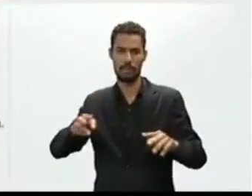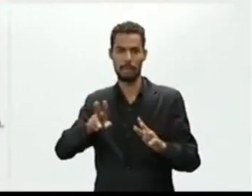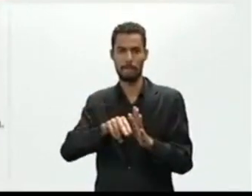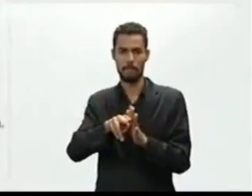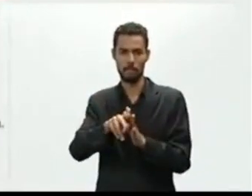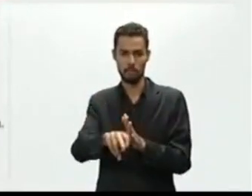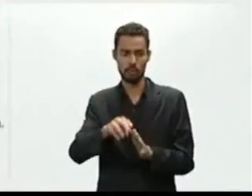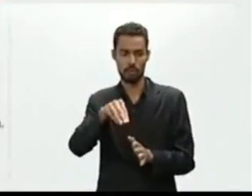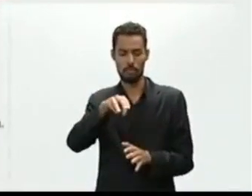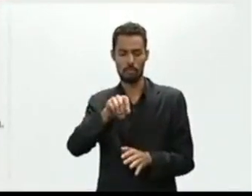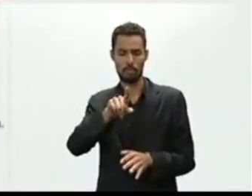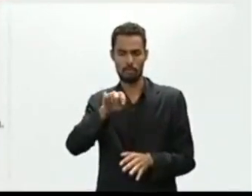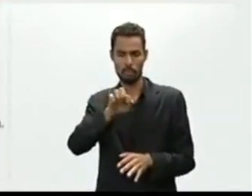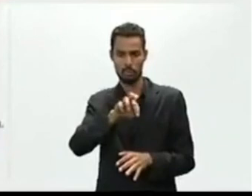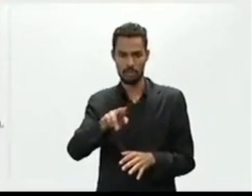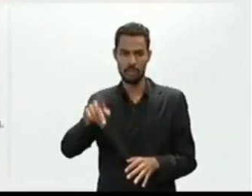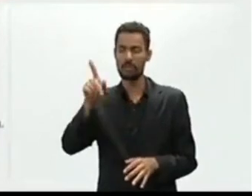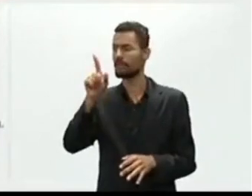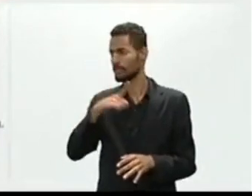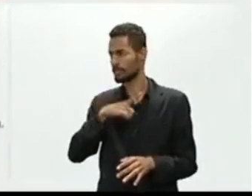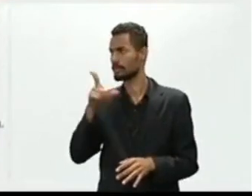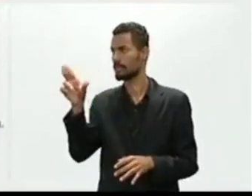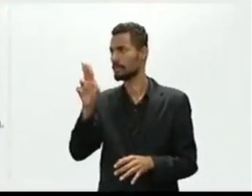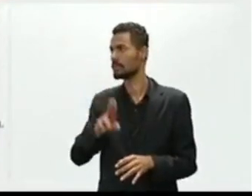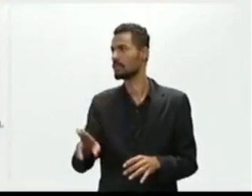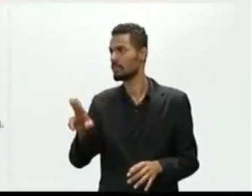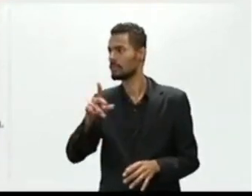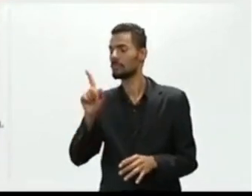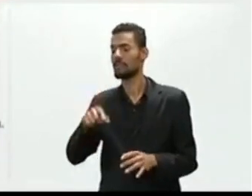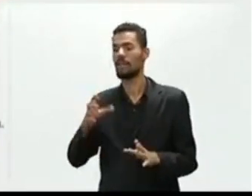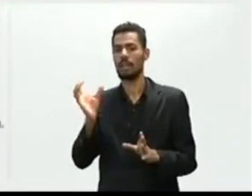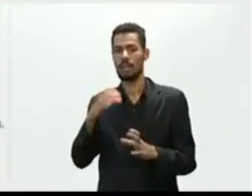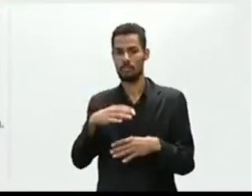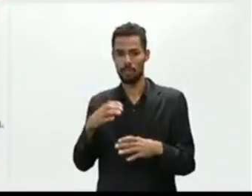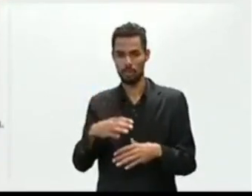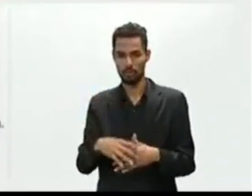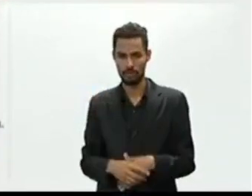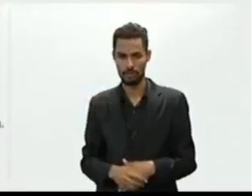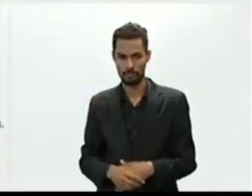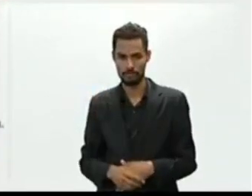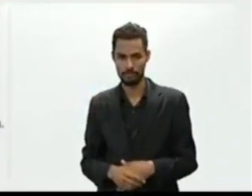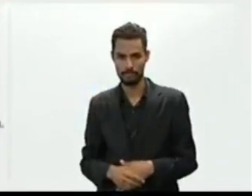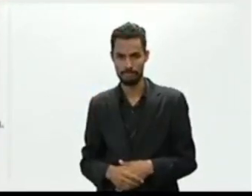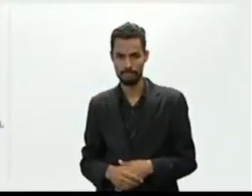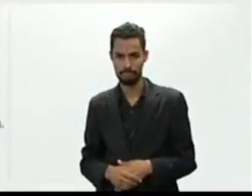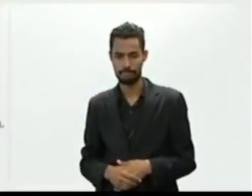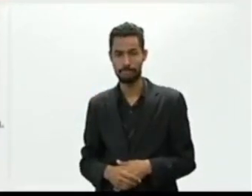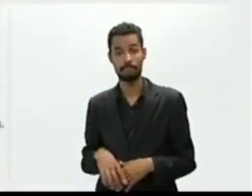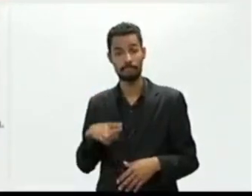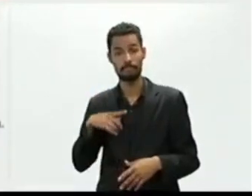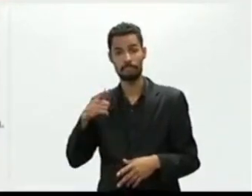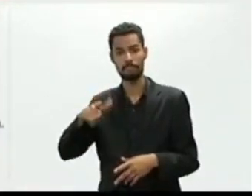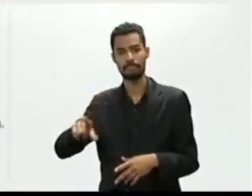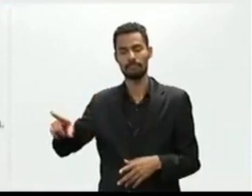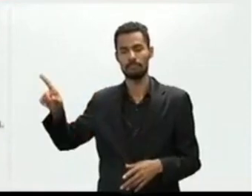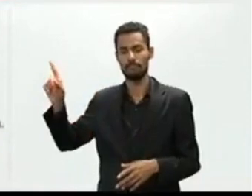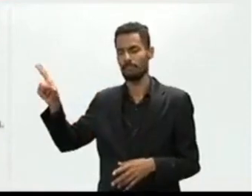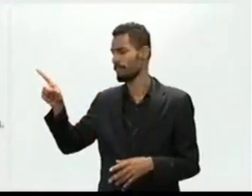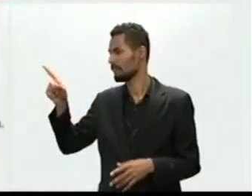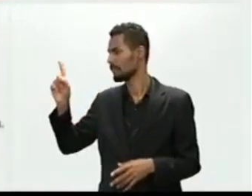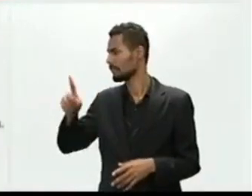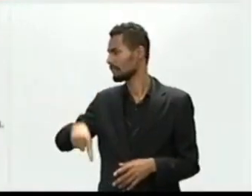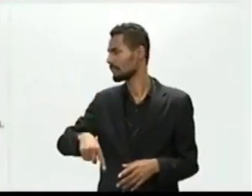biologia molecular, tá? É com isso que se trabalha no laboratório dia e noite. Então, a outra que é essa